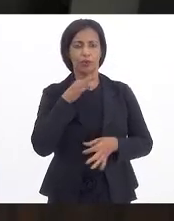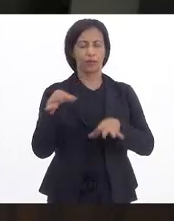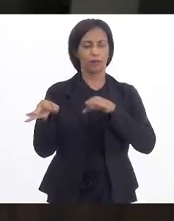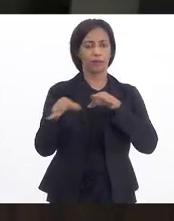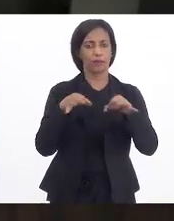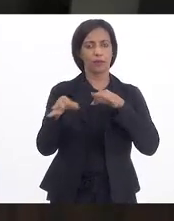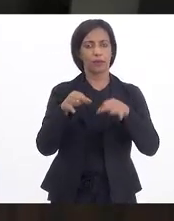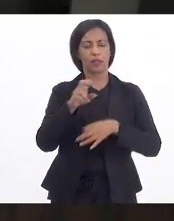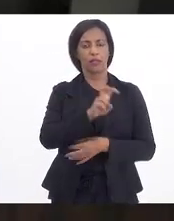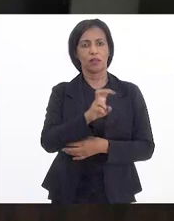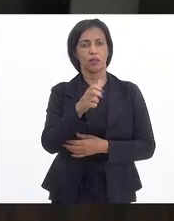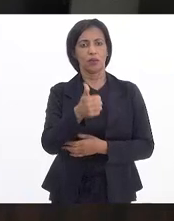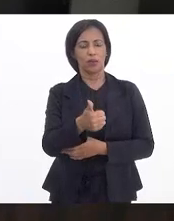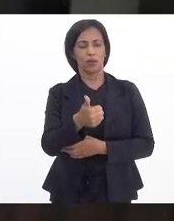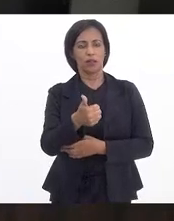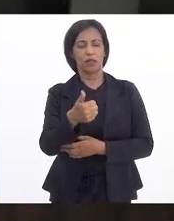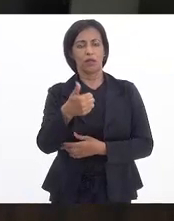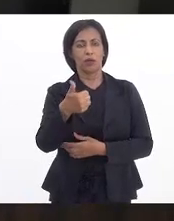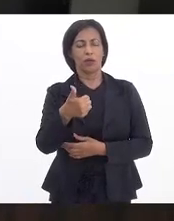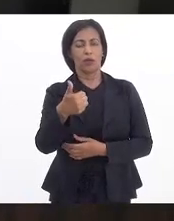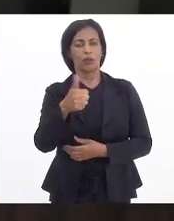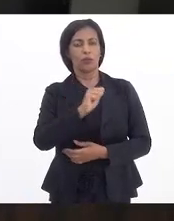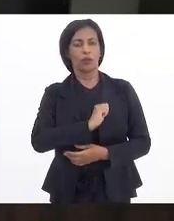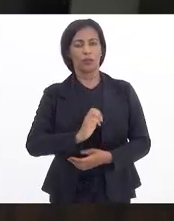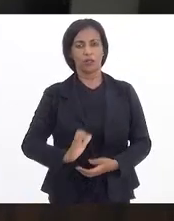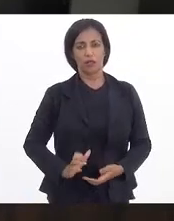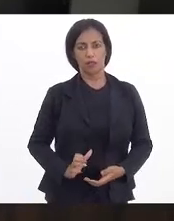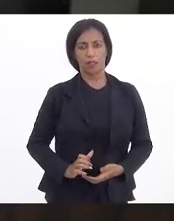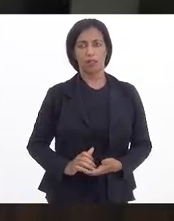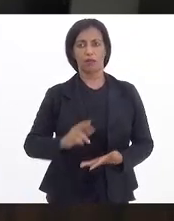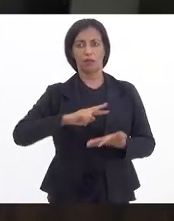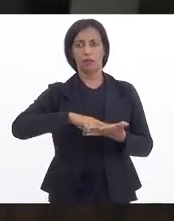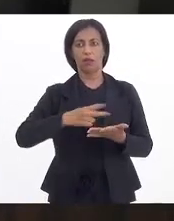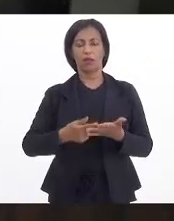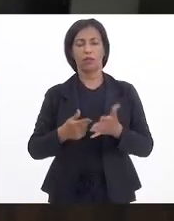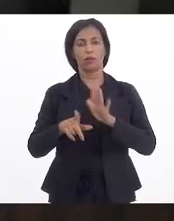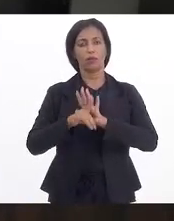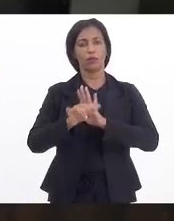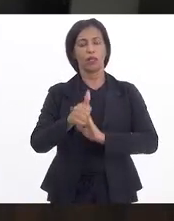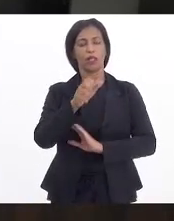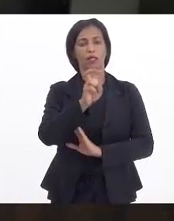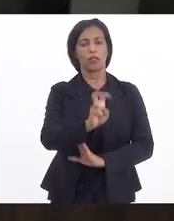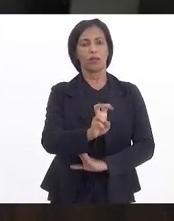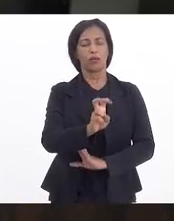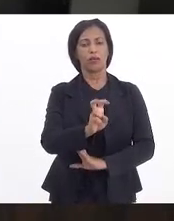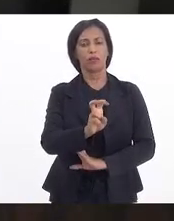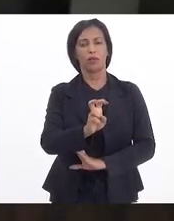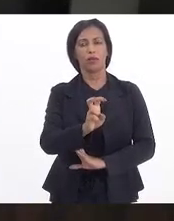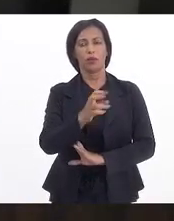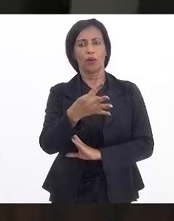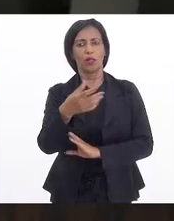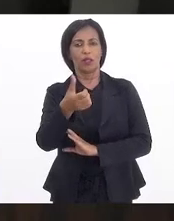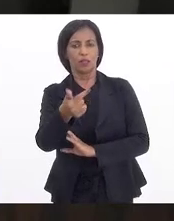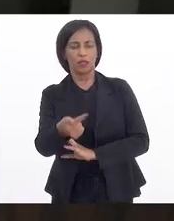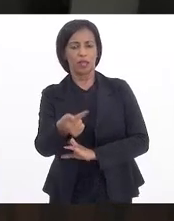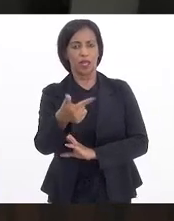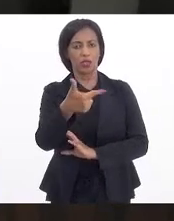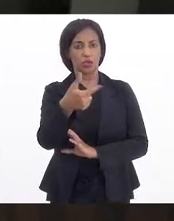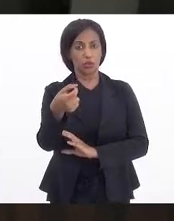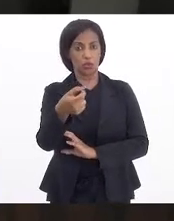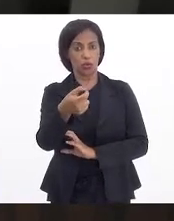do projeto de lei 5144 de 21 de autoria do deputado André Ceciliano que altera lei 5147 de 6 dedezembro de